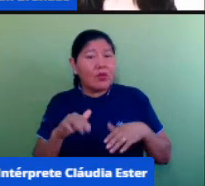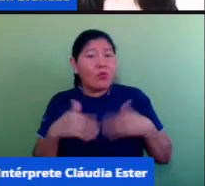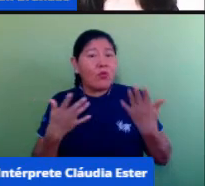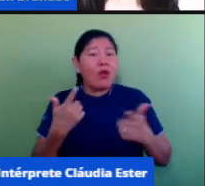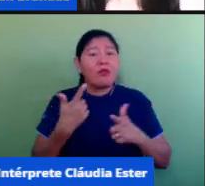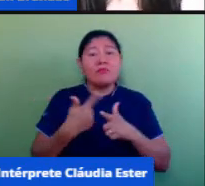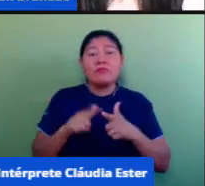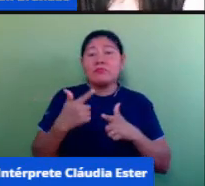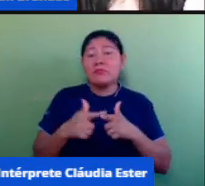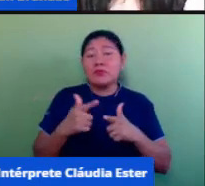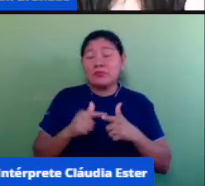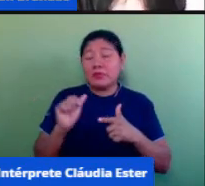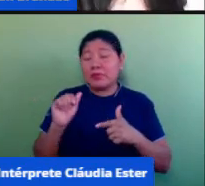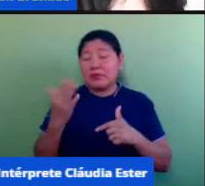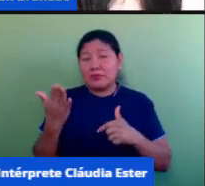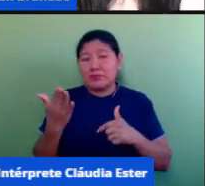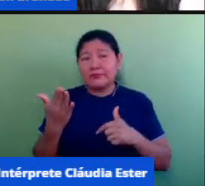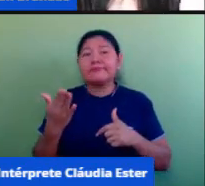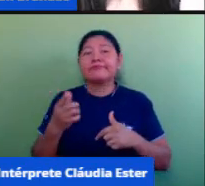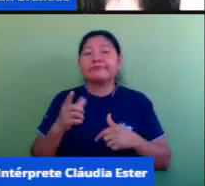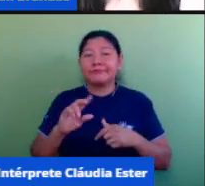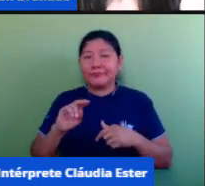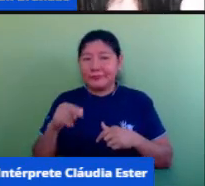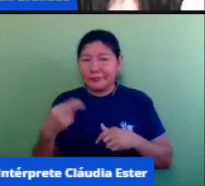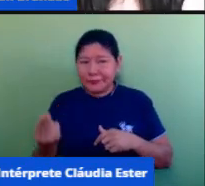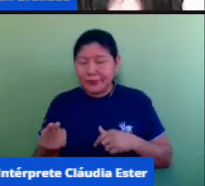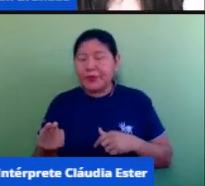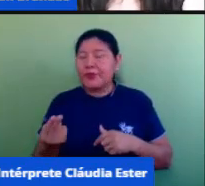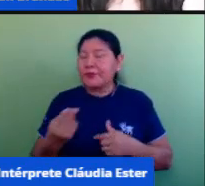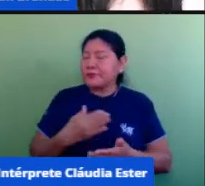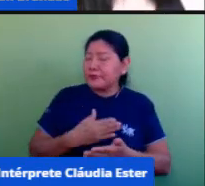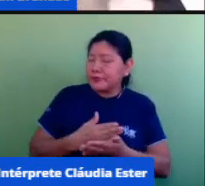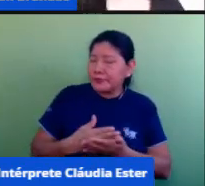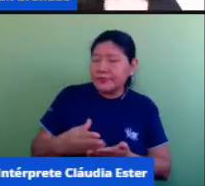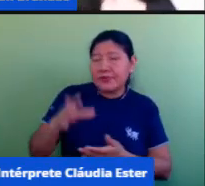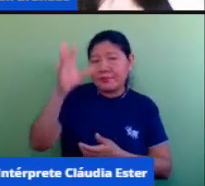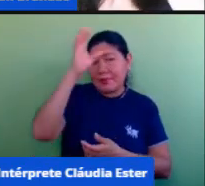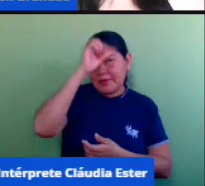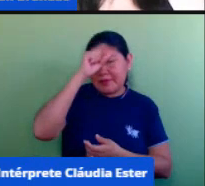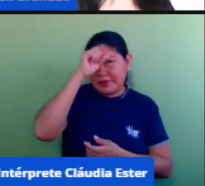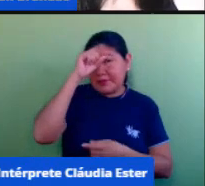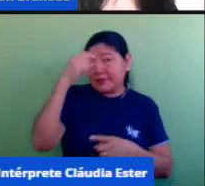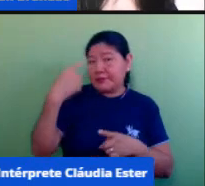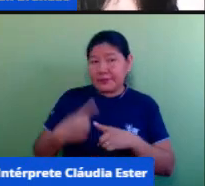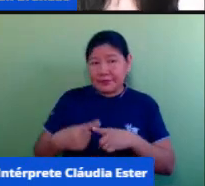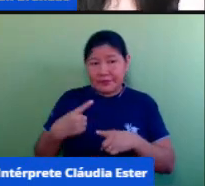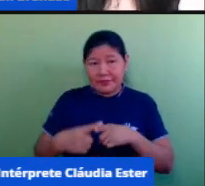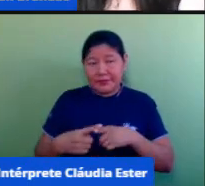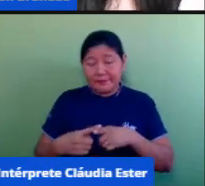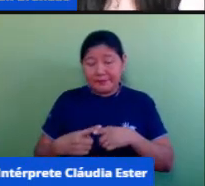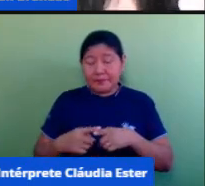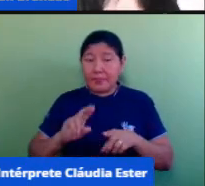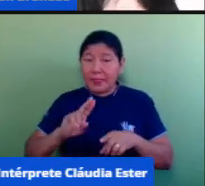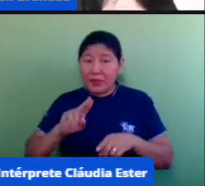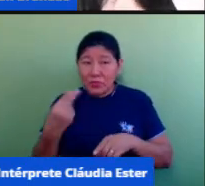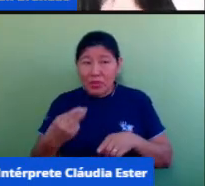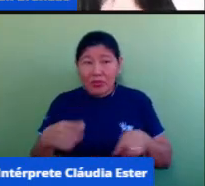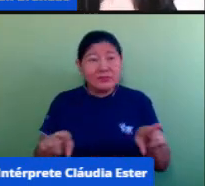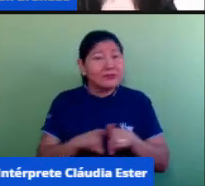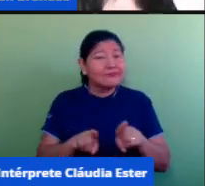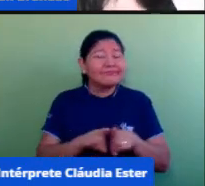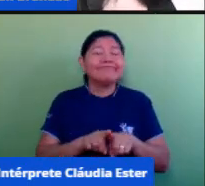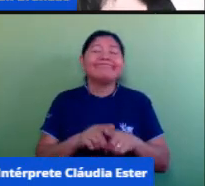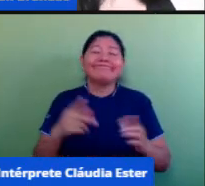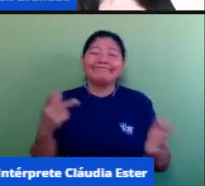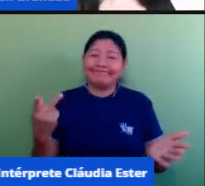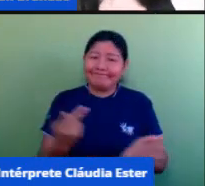disse, foi um desafio que nós aprendemos e aprendemos com os nossos erros. Por quê? Porque o ano passado, como foi um ano de aprendizagem,